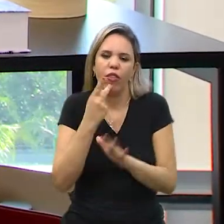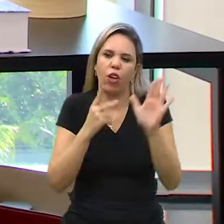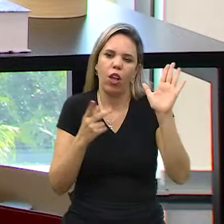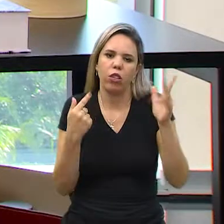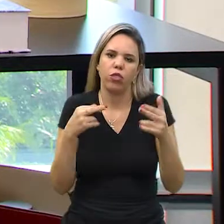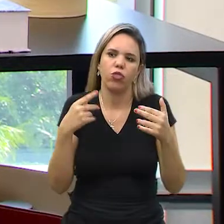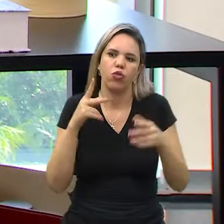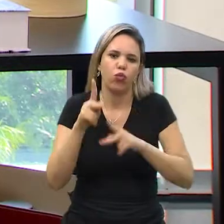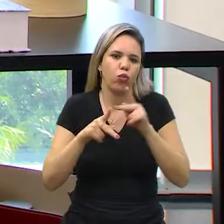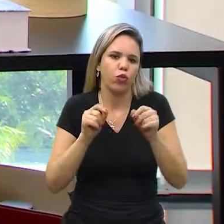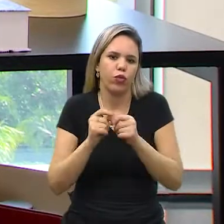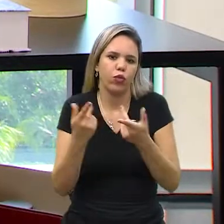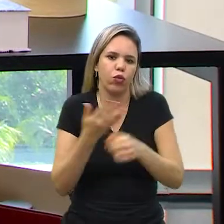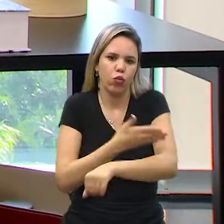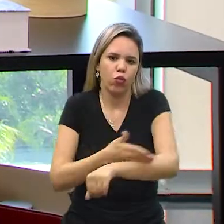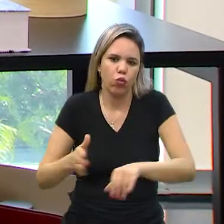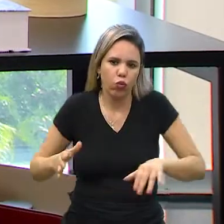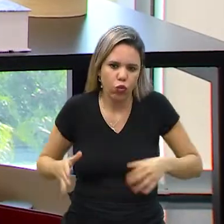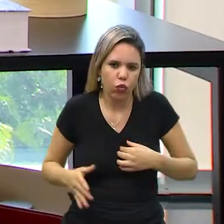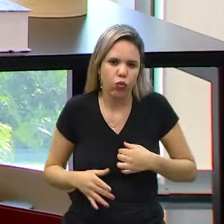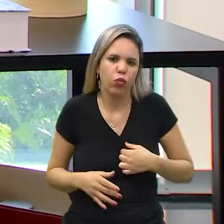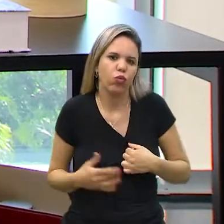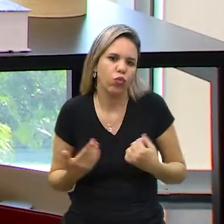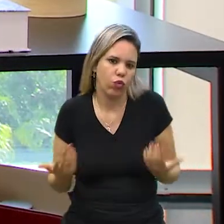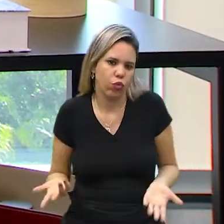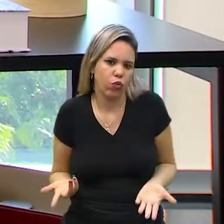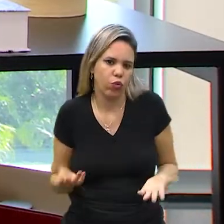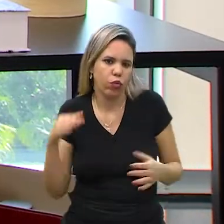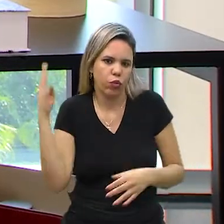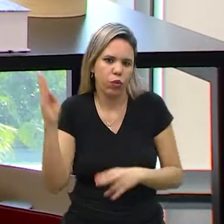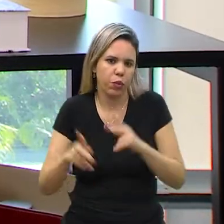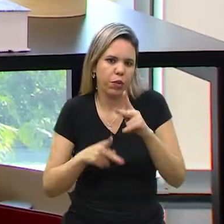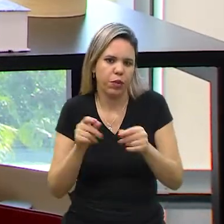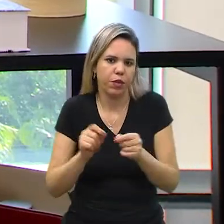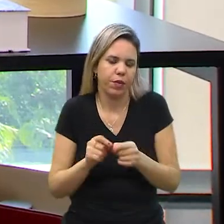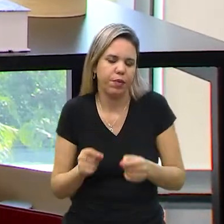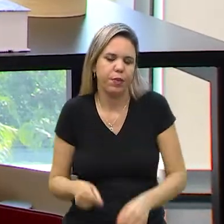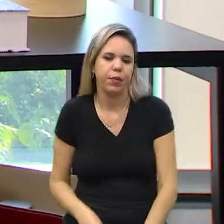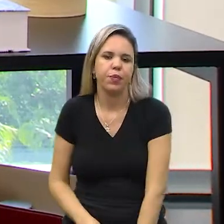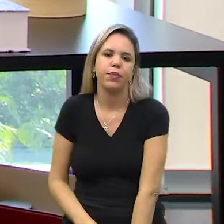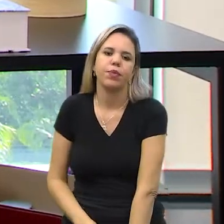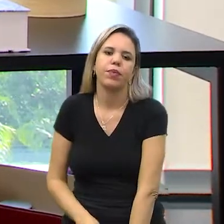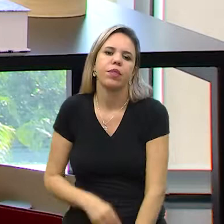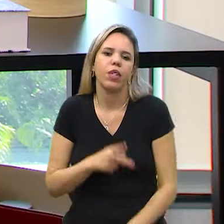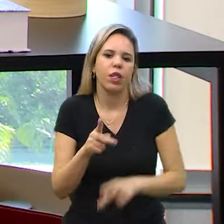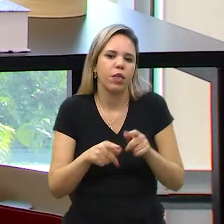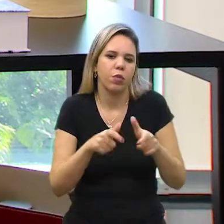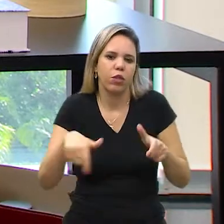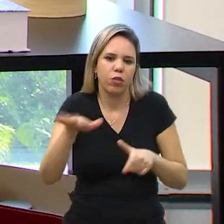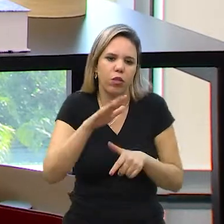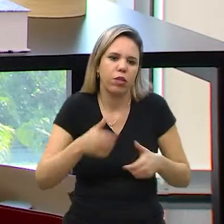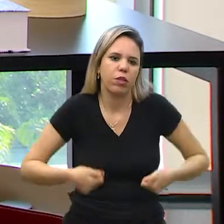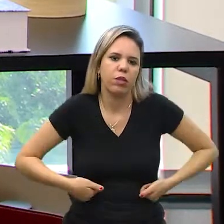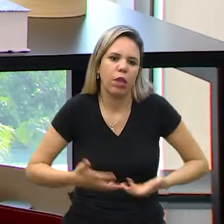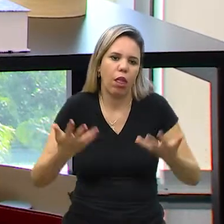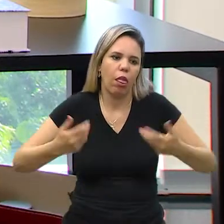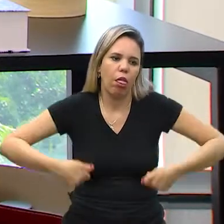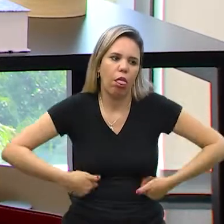levantar, né? Quem não faz? Isso é um costume muito brasileiro, vamos dizer assim. Muita gente